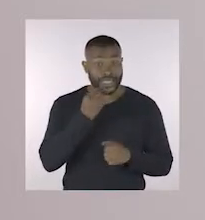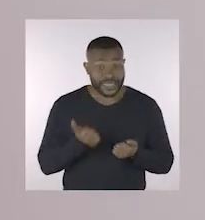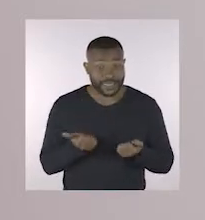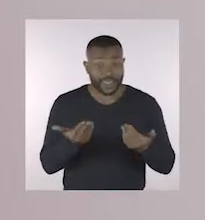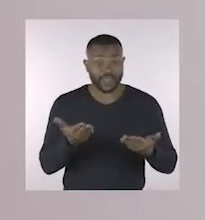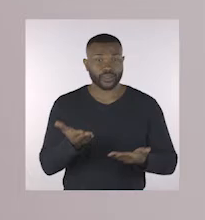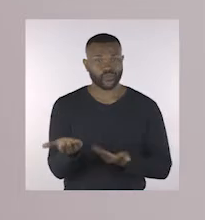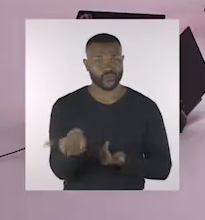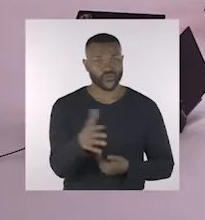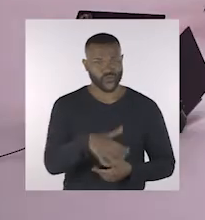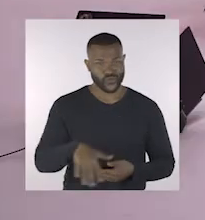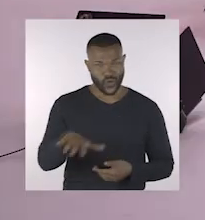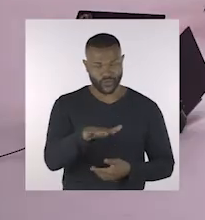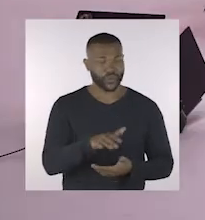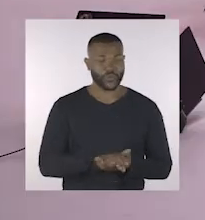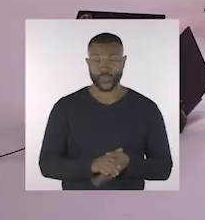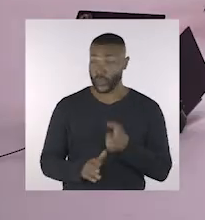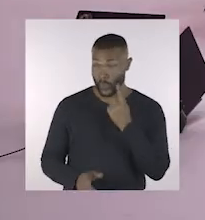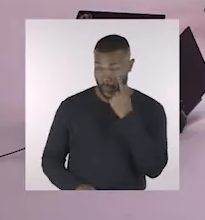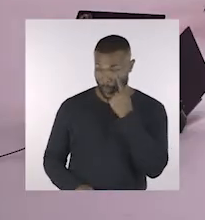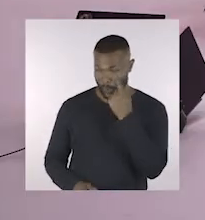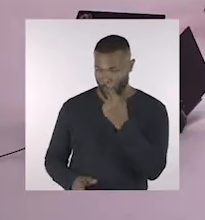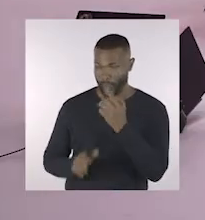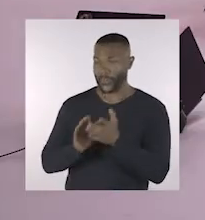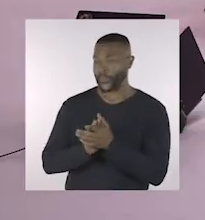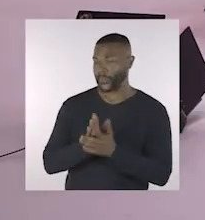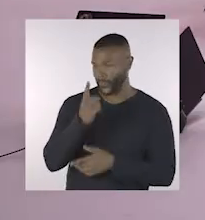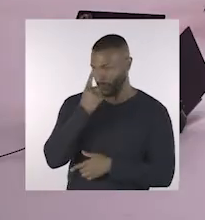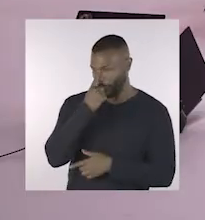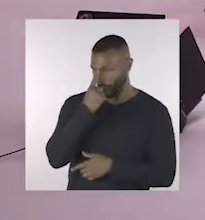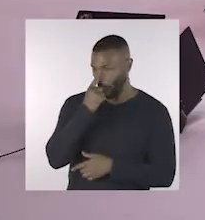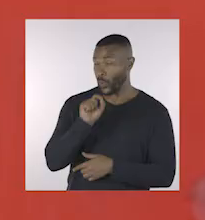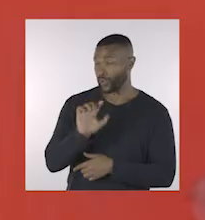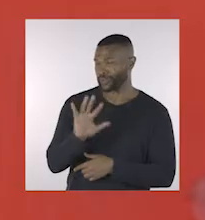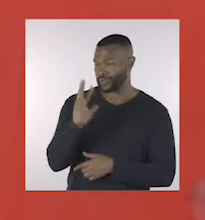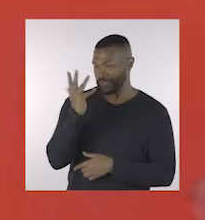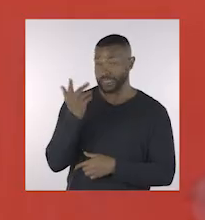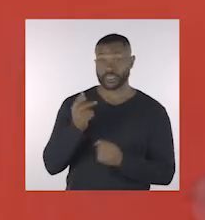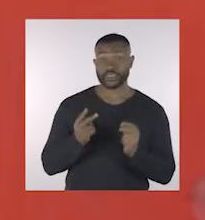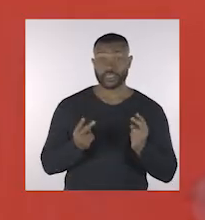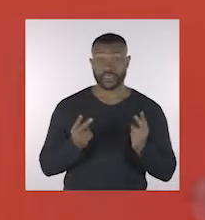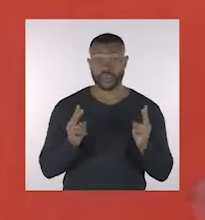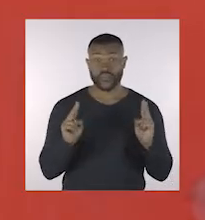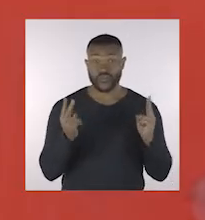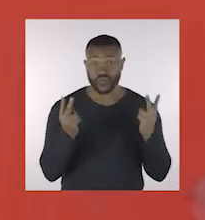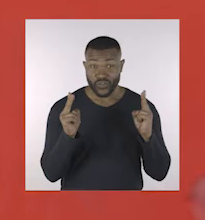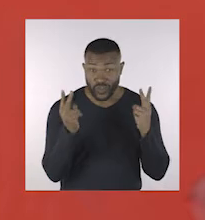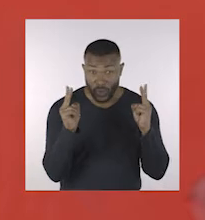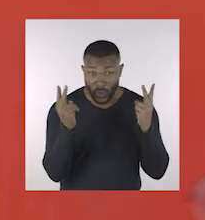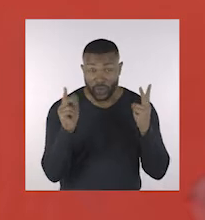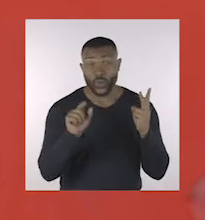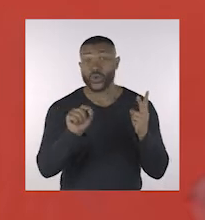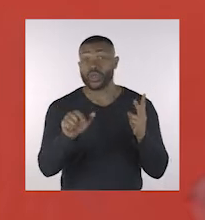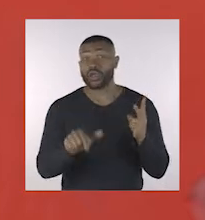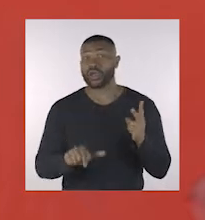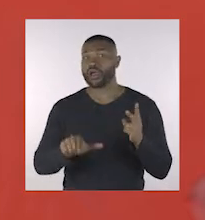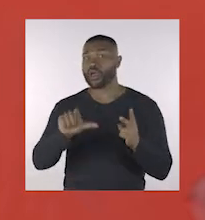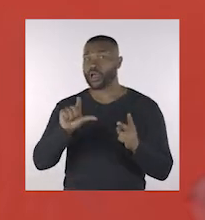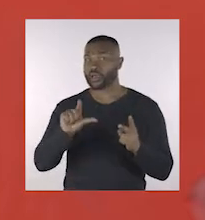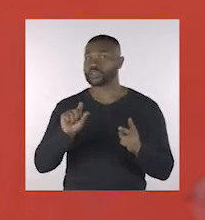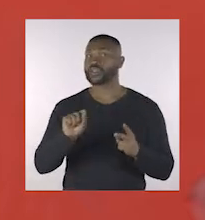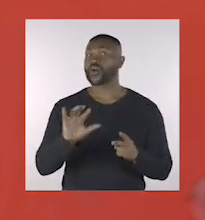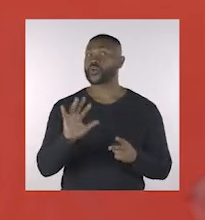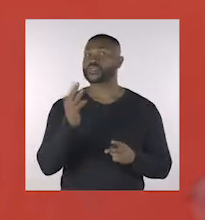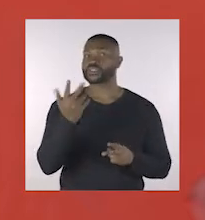oportunidade para juventude e tem uma coisa né usar a que a Vitória aqui é um prenúncio do que vai